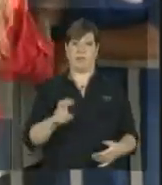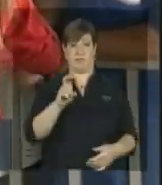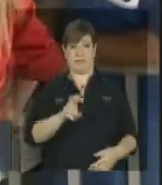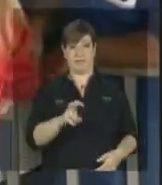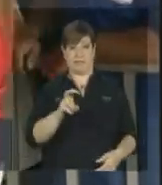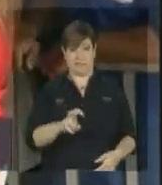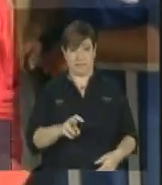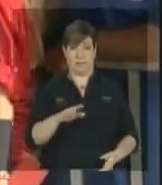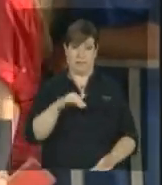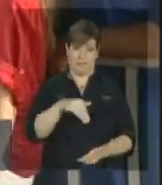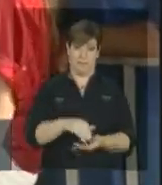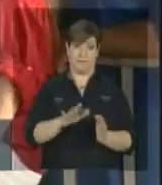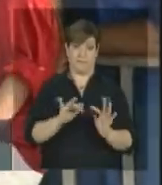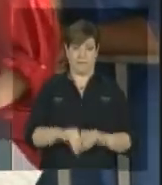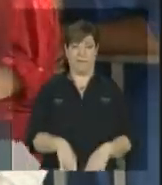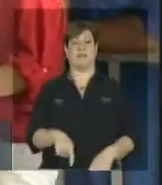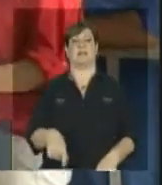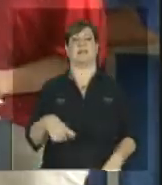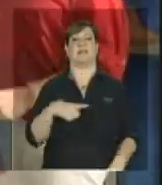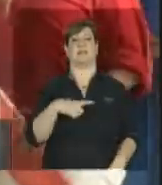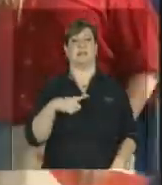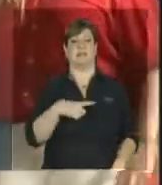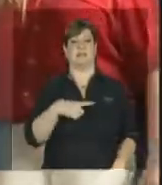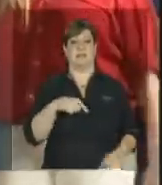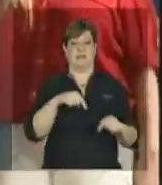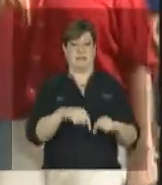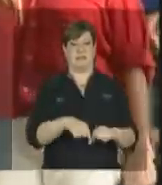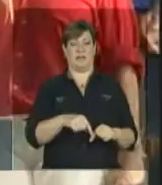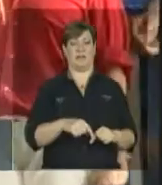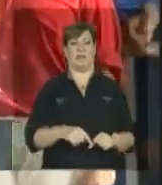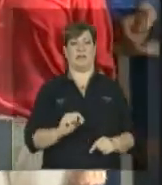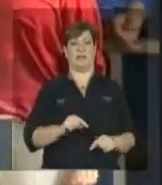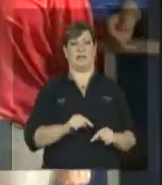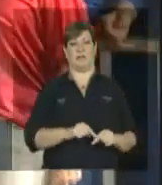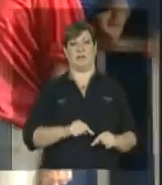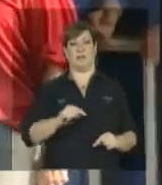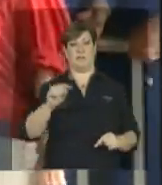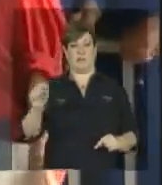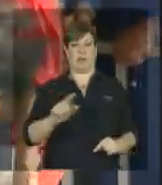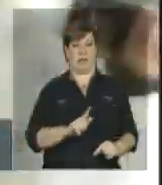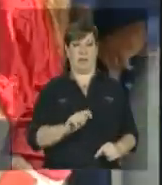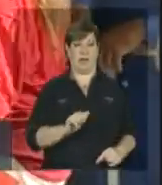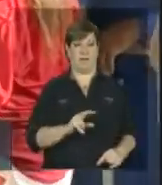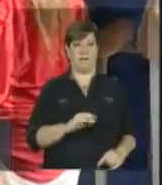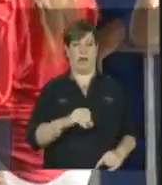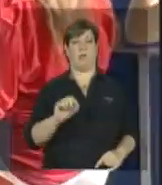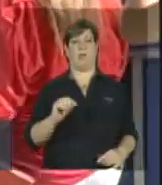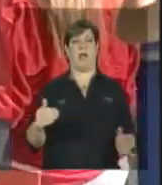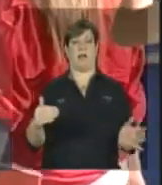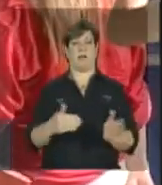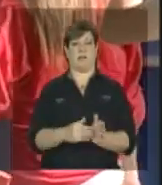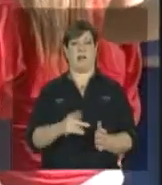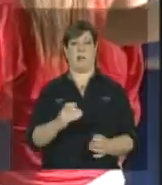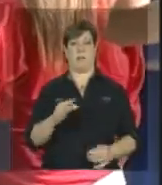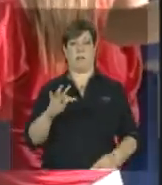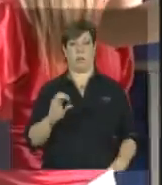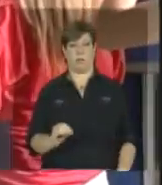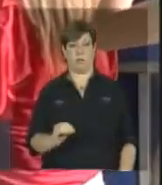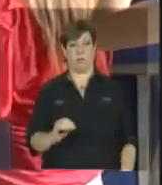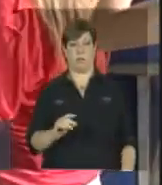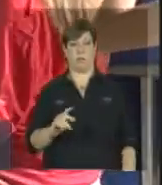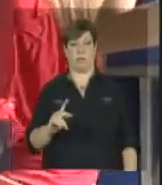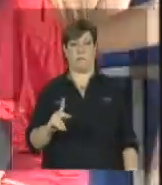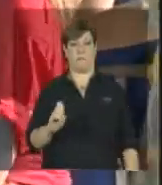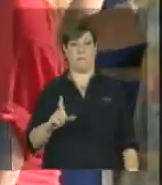onde a presidenta se encontra, que é o último trecho, que vai do açude Gavião ao porto de